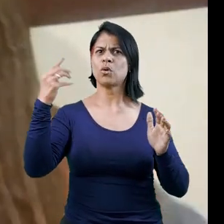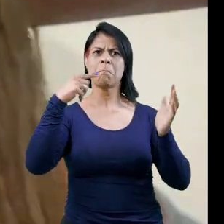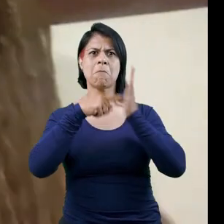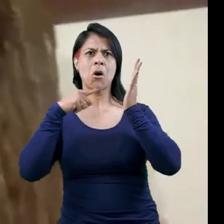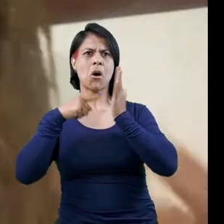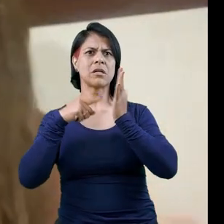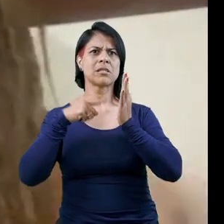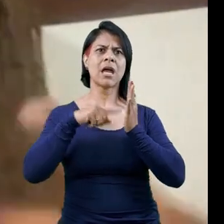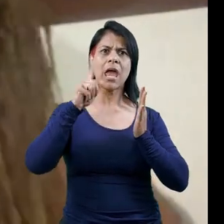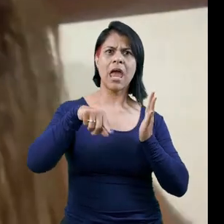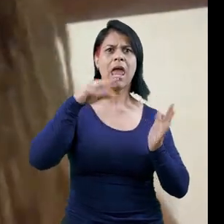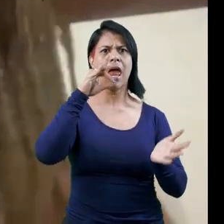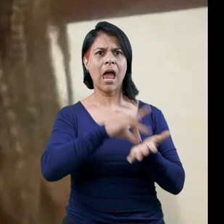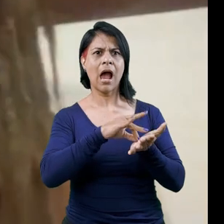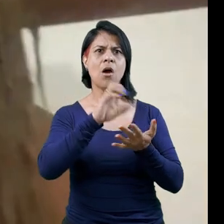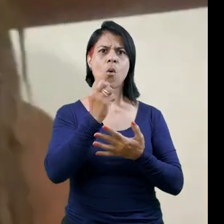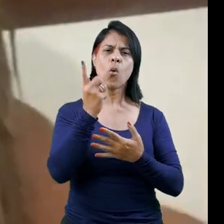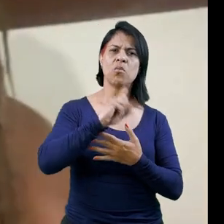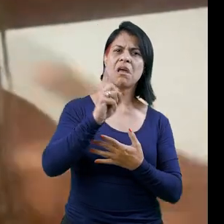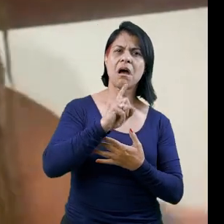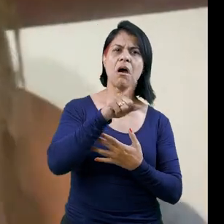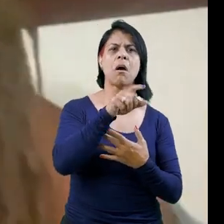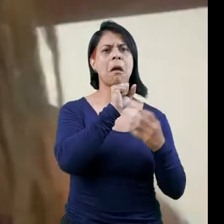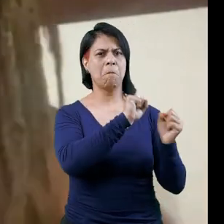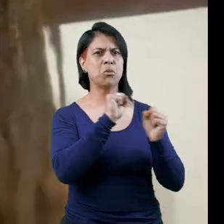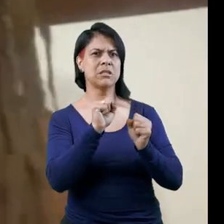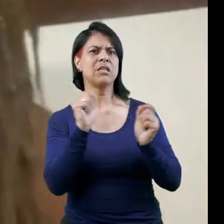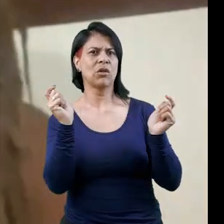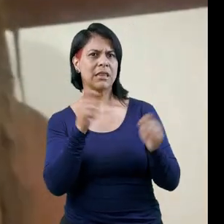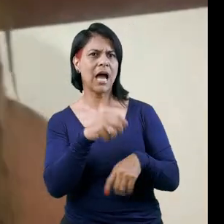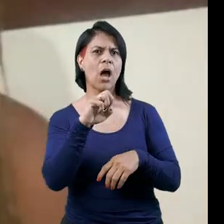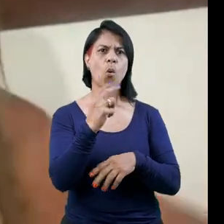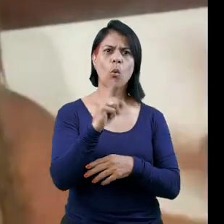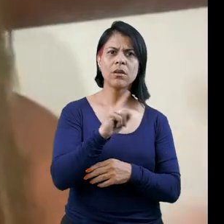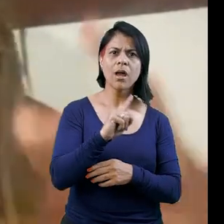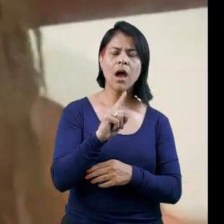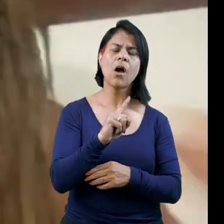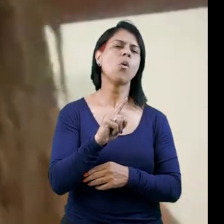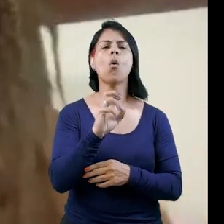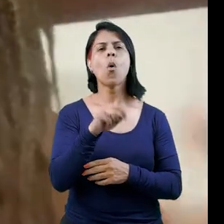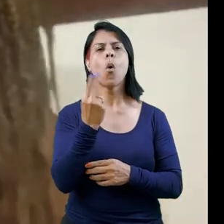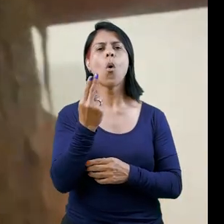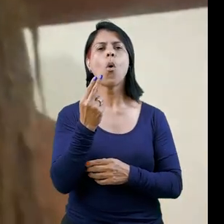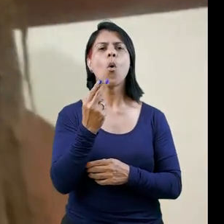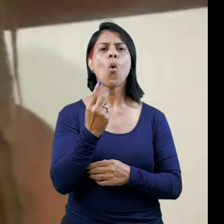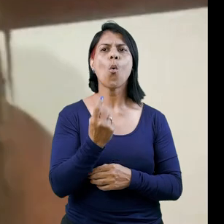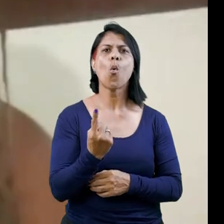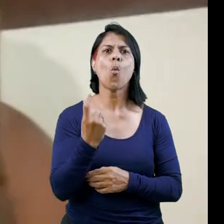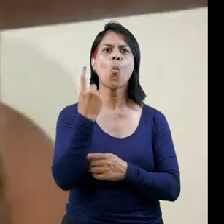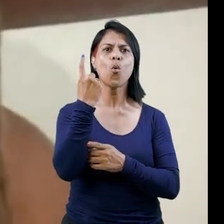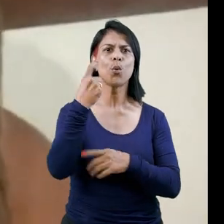como real, como a única realidade possível, como a única realidade existente, como a única